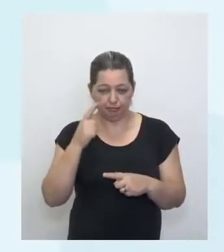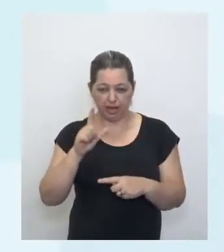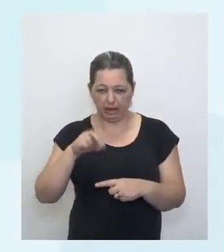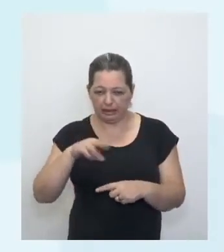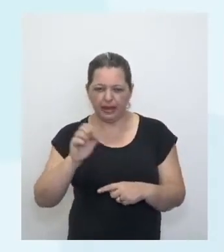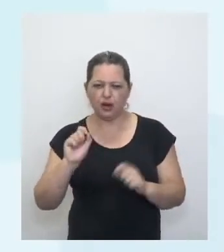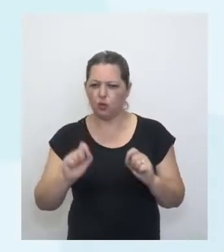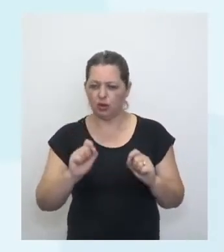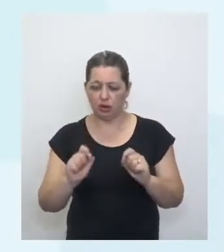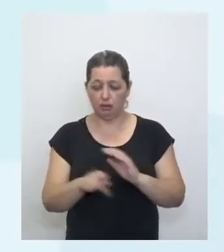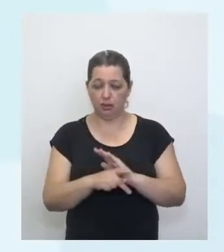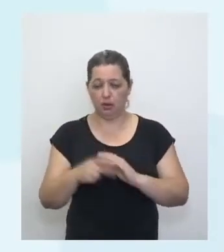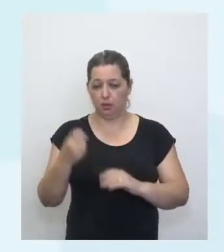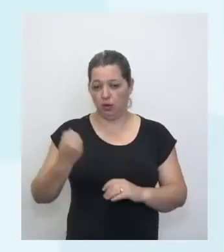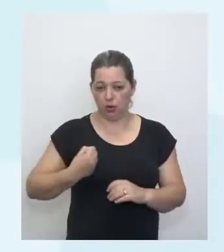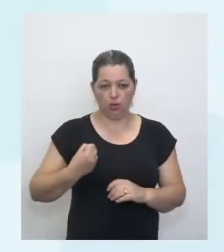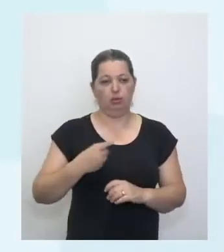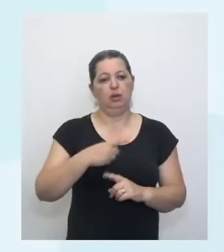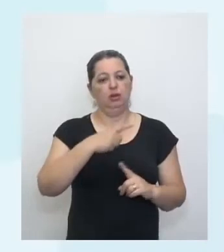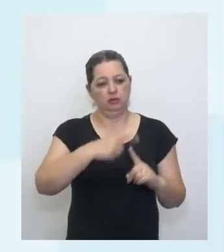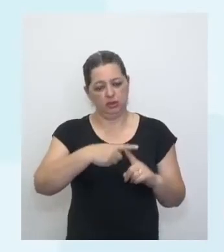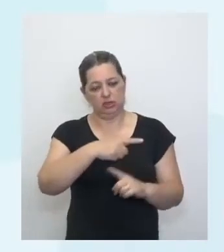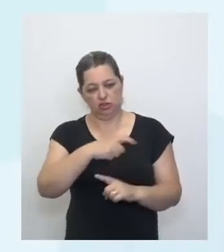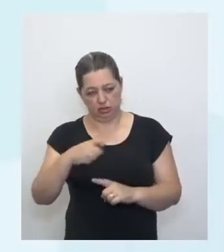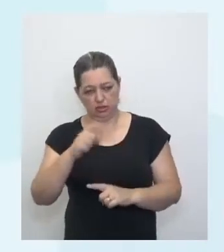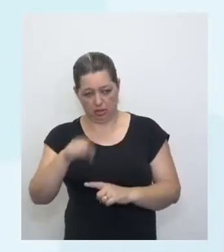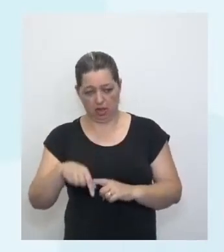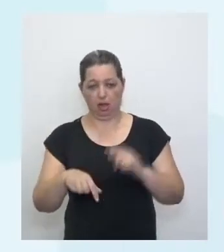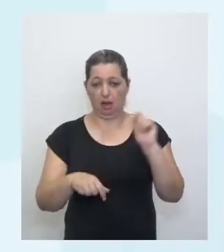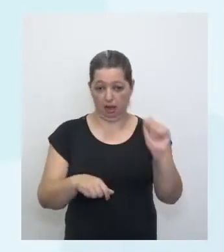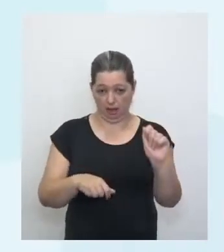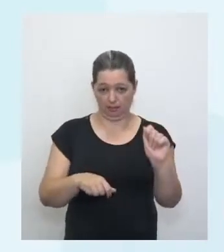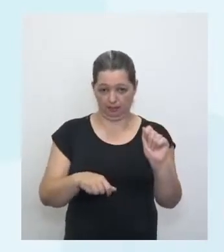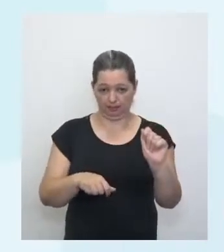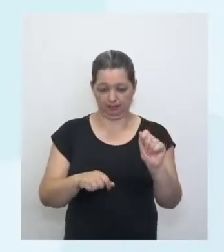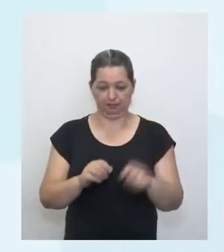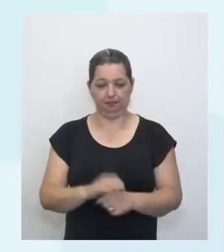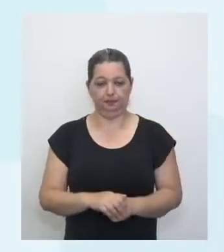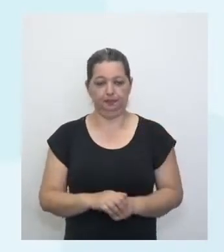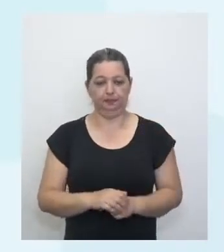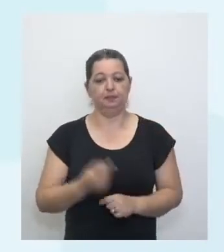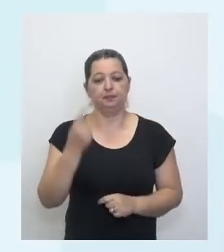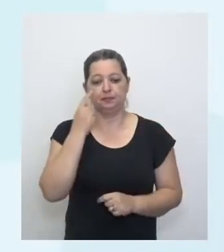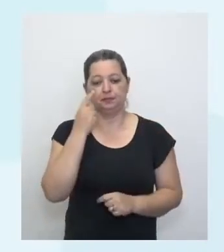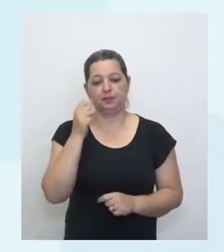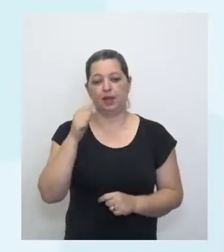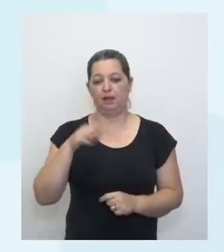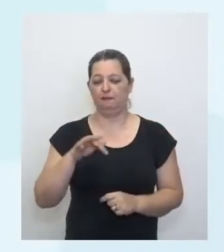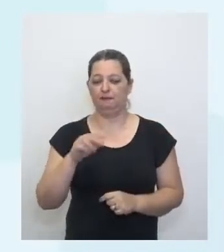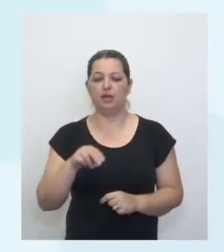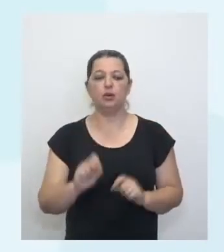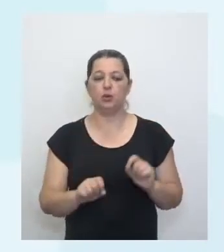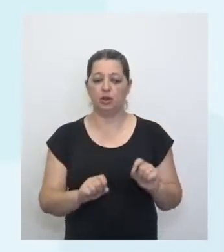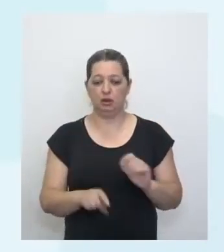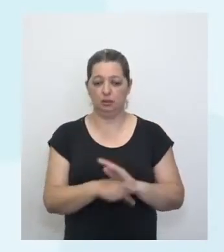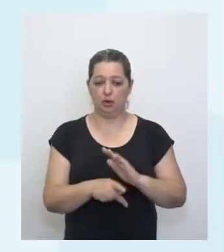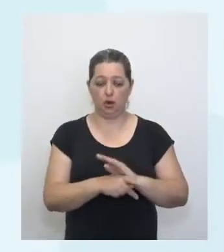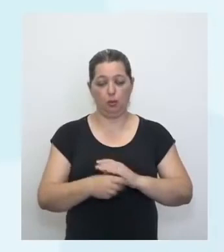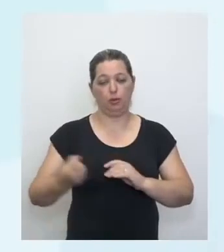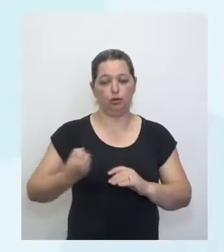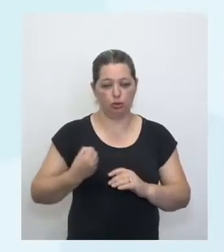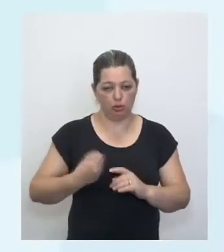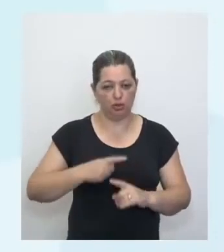um número vezes x. Y igual a menos 4x. Então, é o A. E a afim, que é a que sobrou, é aquela que é um número